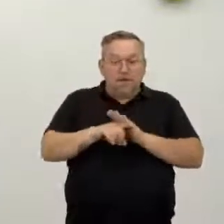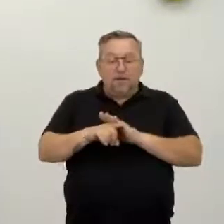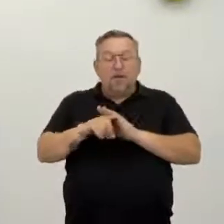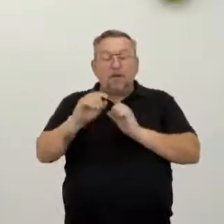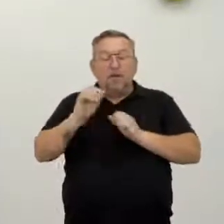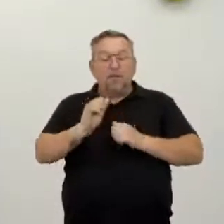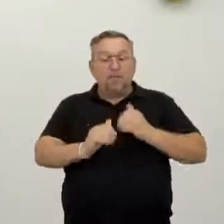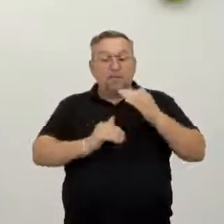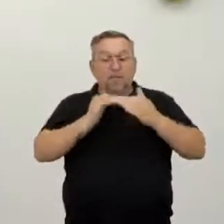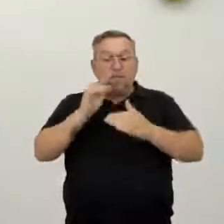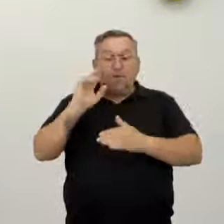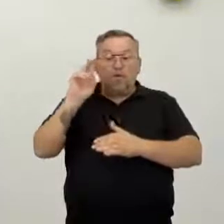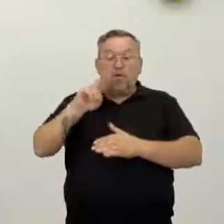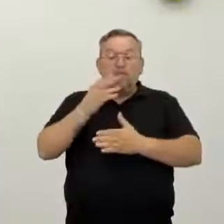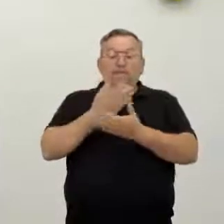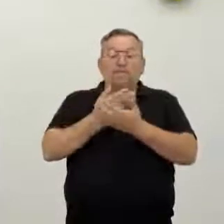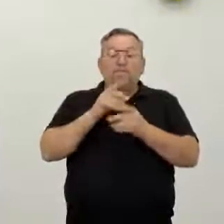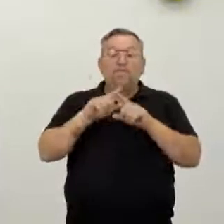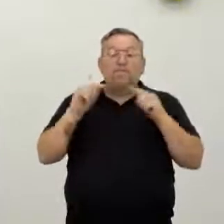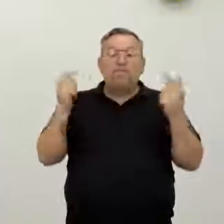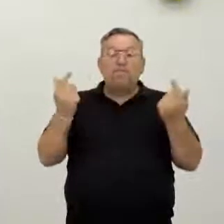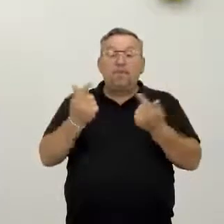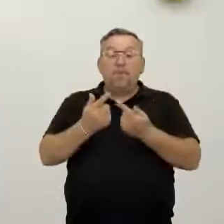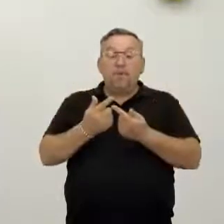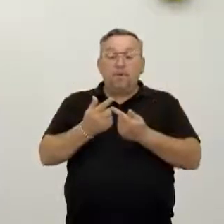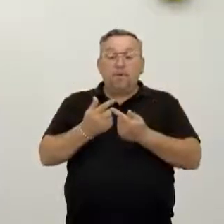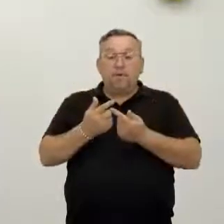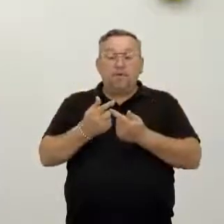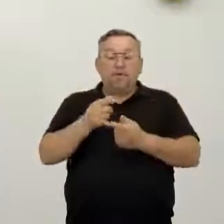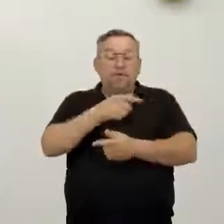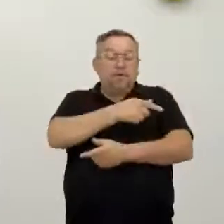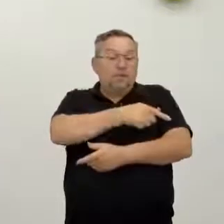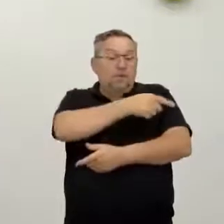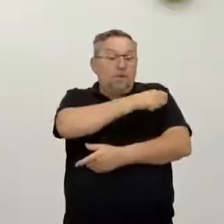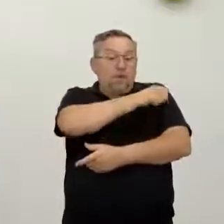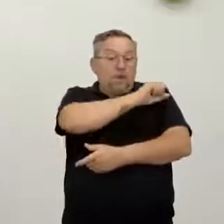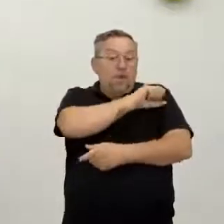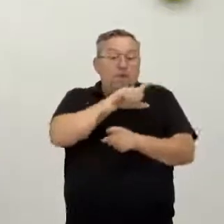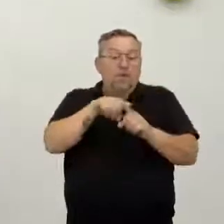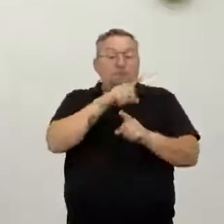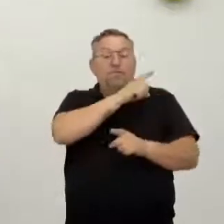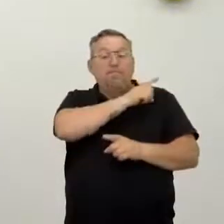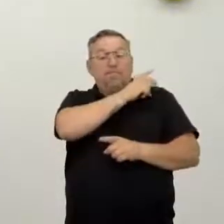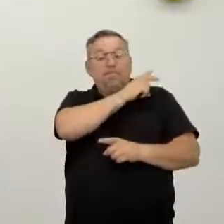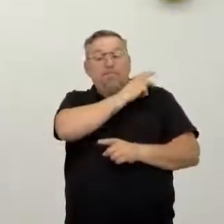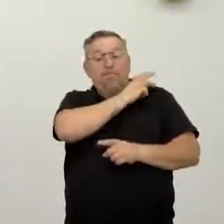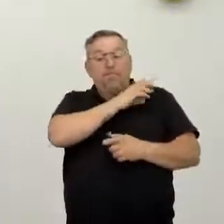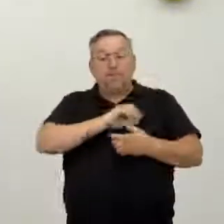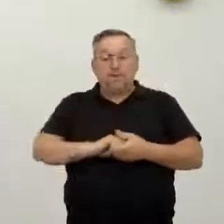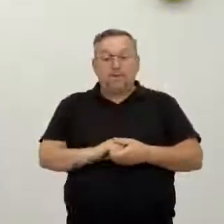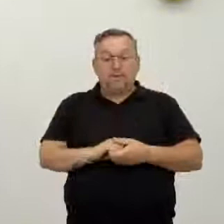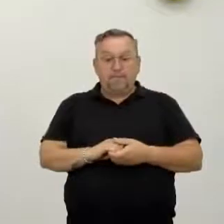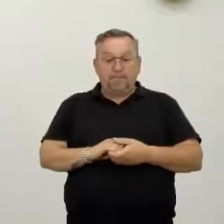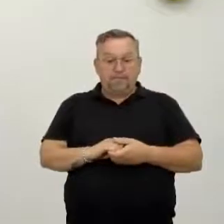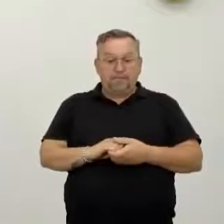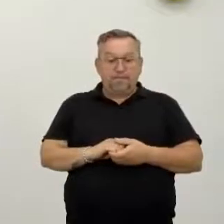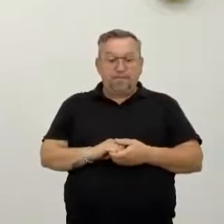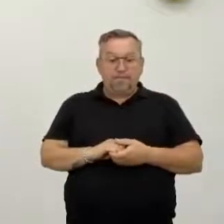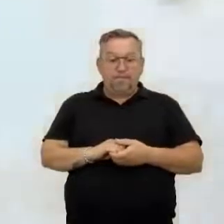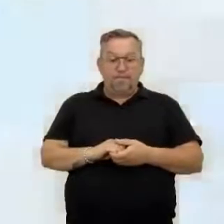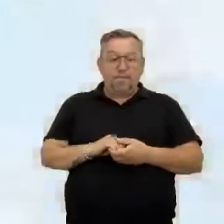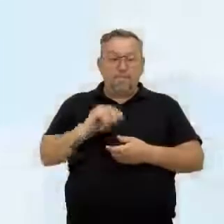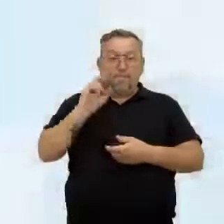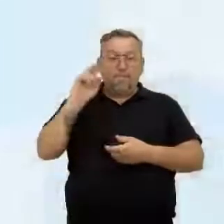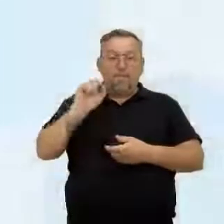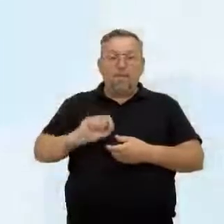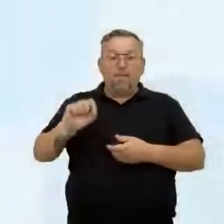vê aqui em várias aulas de geografia, tanto nos anos finais como no ensino médio. Vamos lá para a próxima tela, que aí a gente